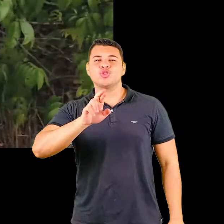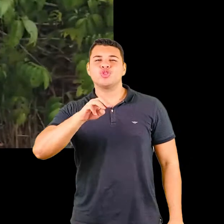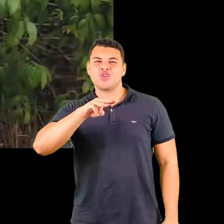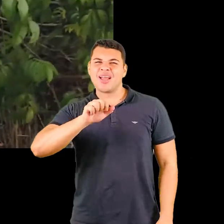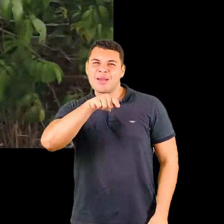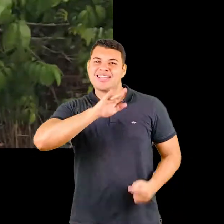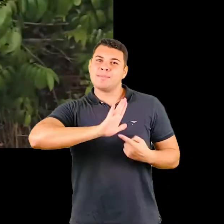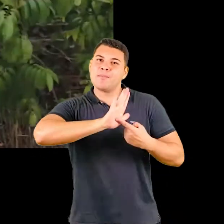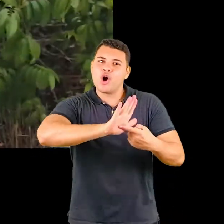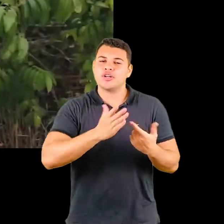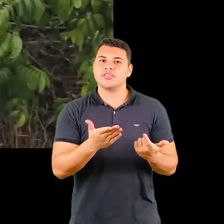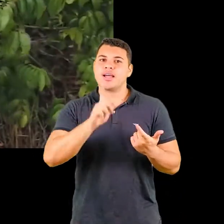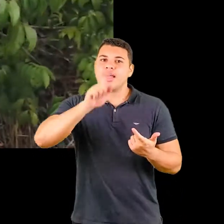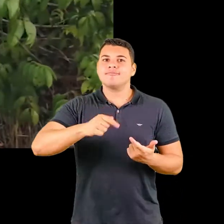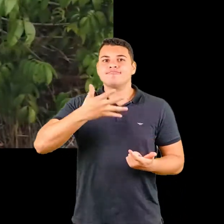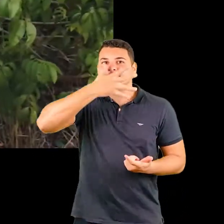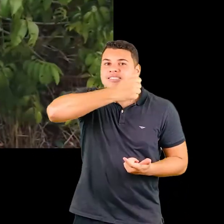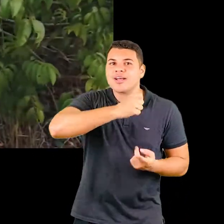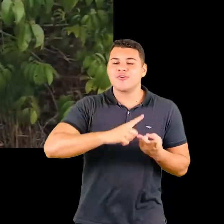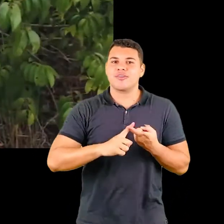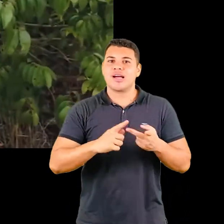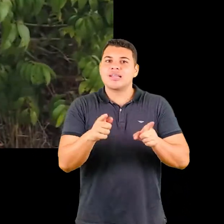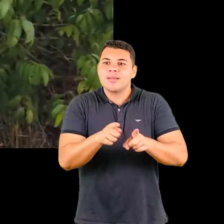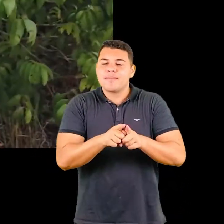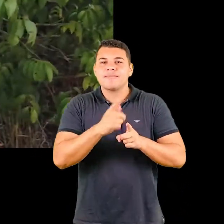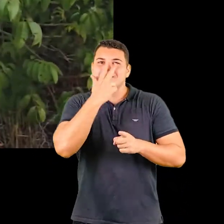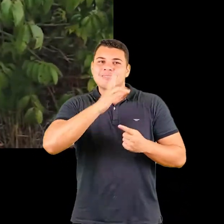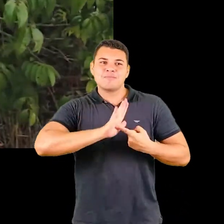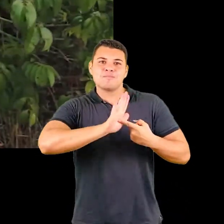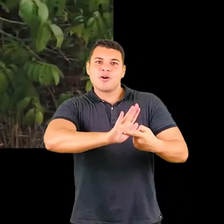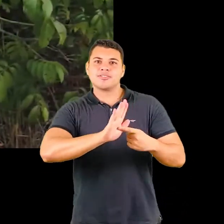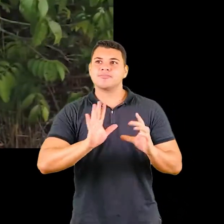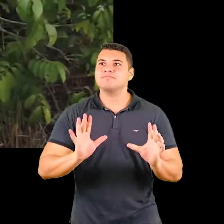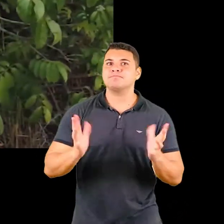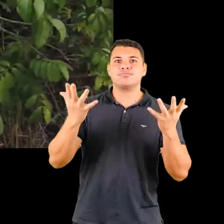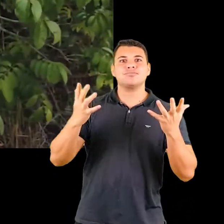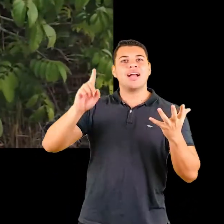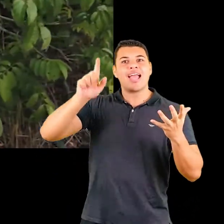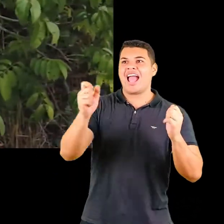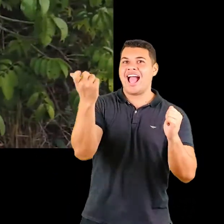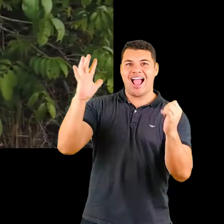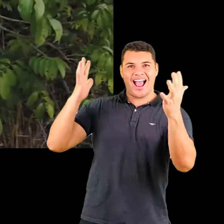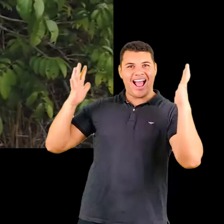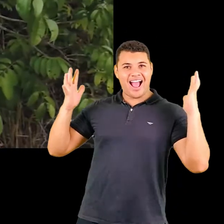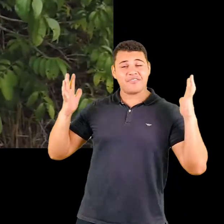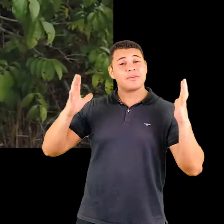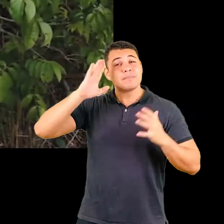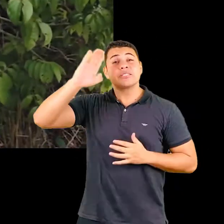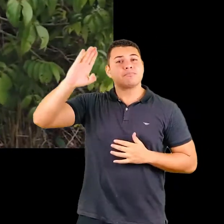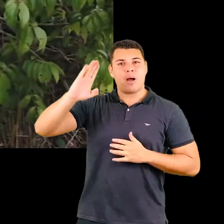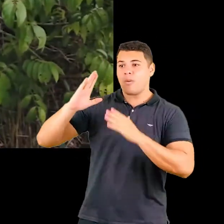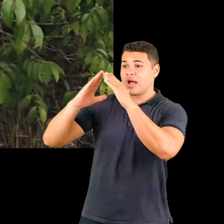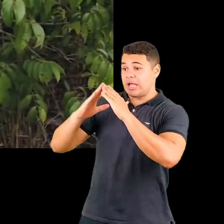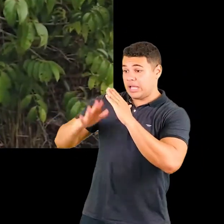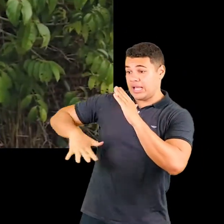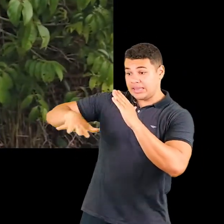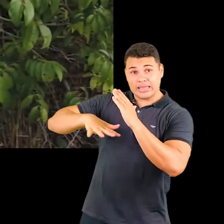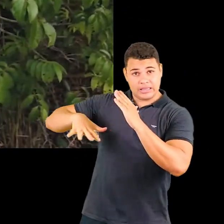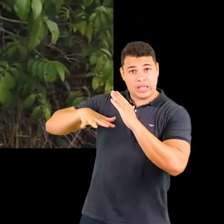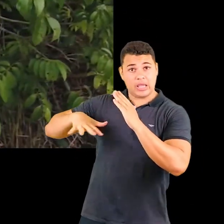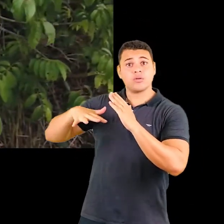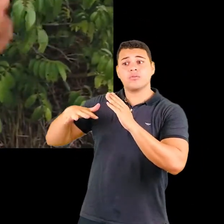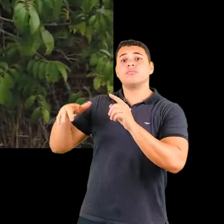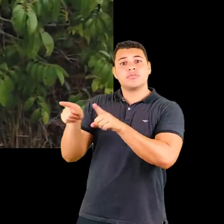coisa, o resgate, né? Da mata, diretamente do terreiro e do terreiro,